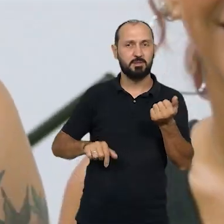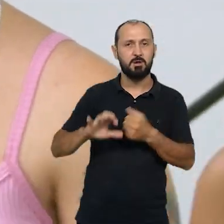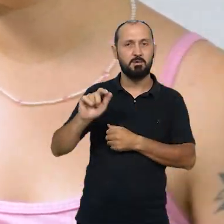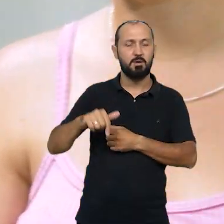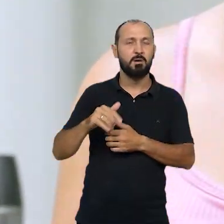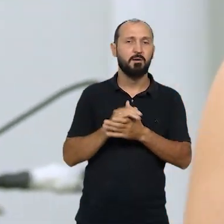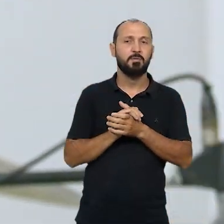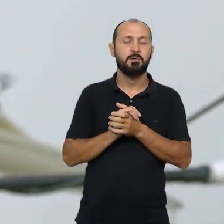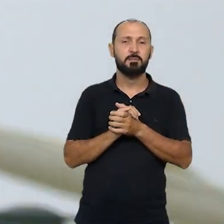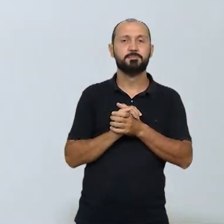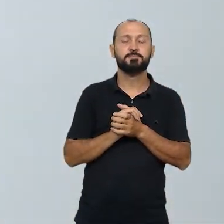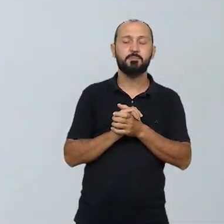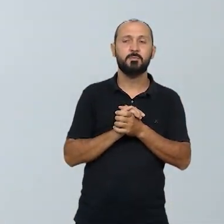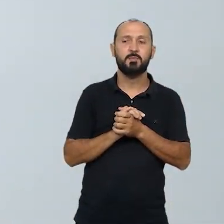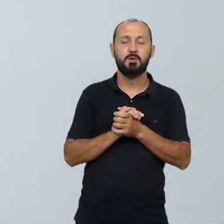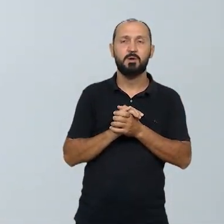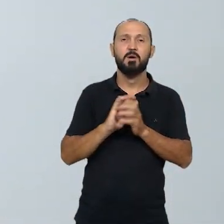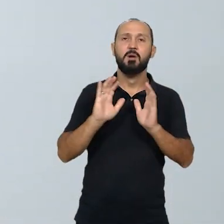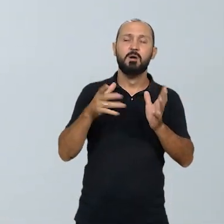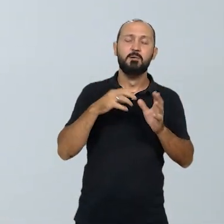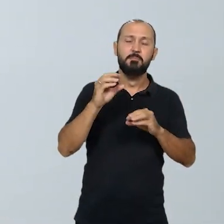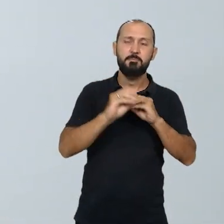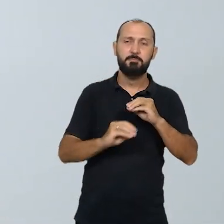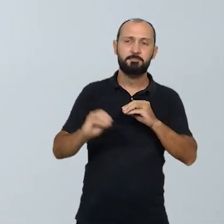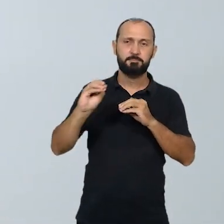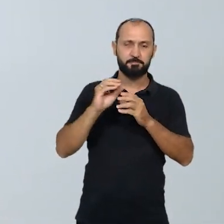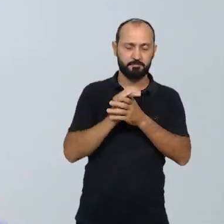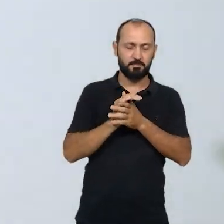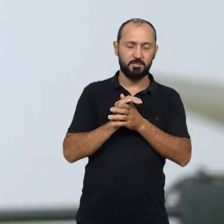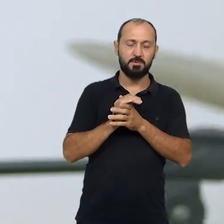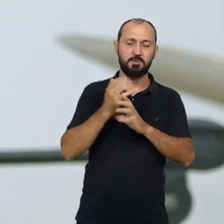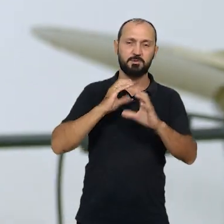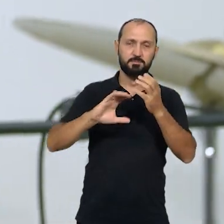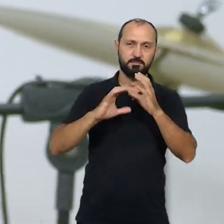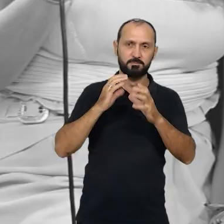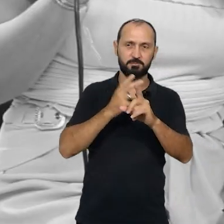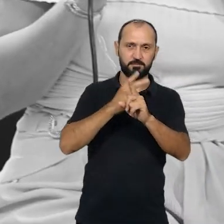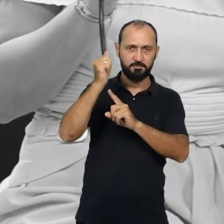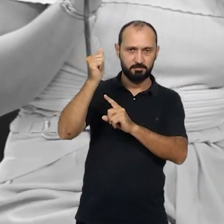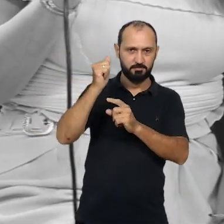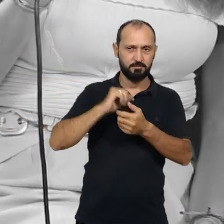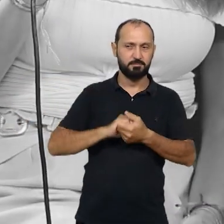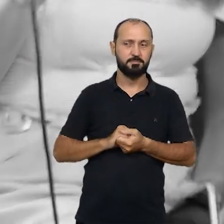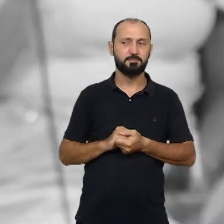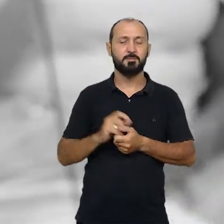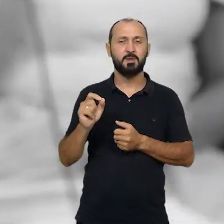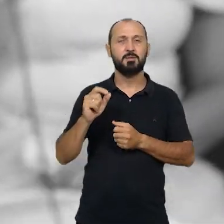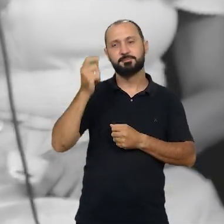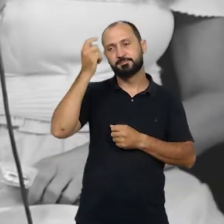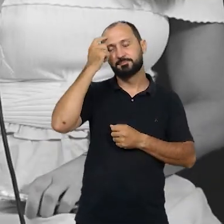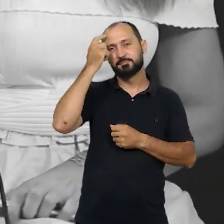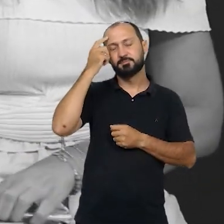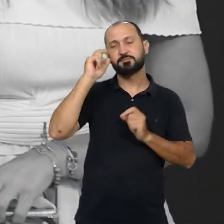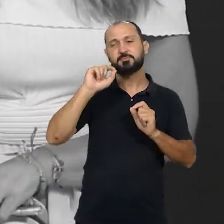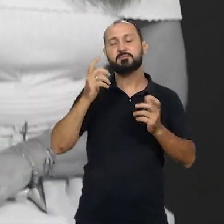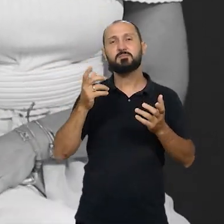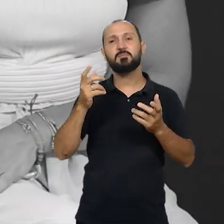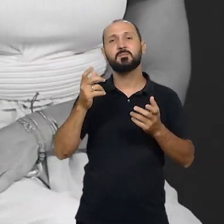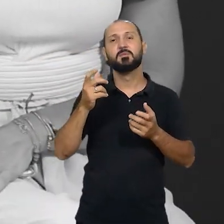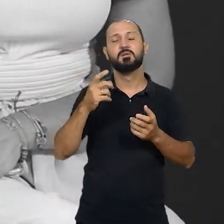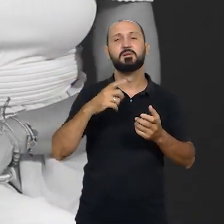Mas comecei bem pequenininha mesmo. E aí pra profissional foi com 17, 16 anos, mais ou menos. Eu